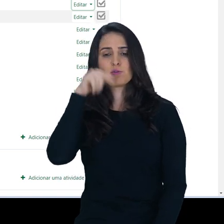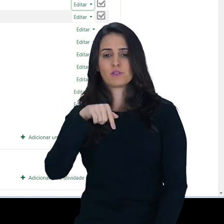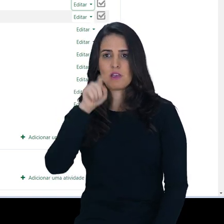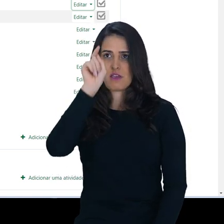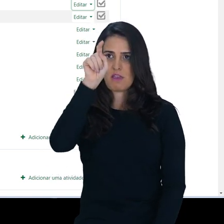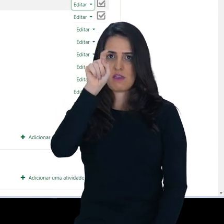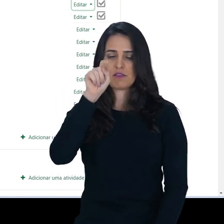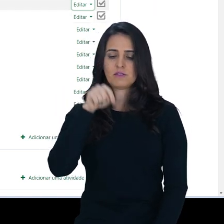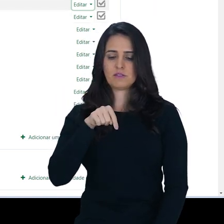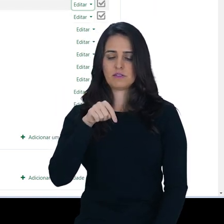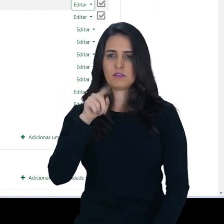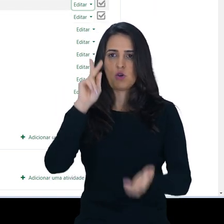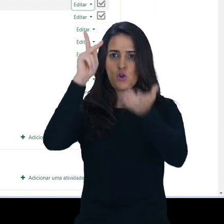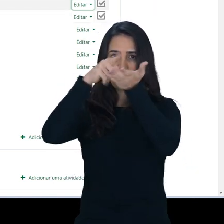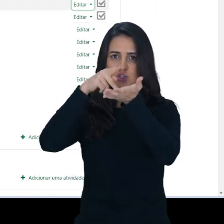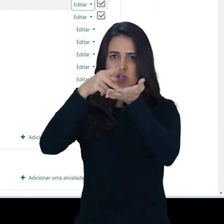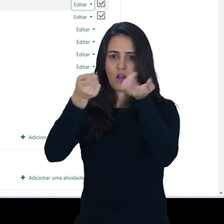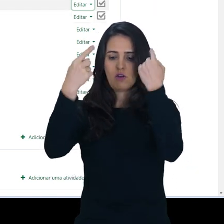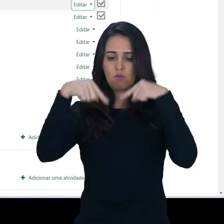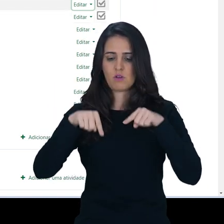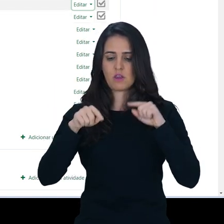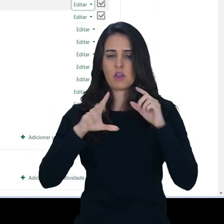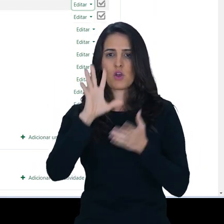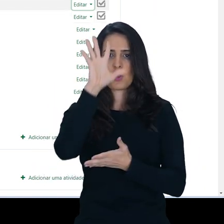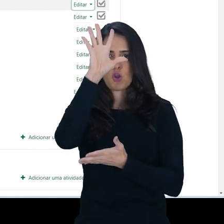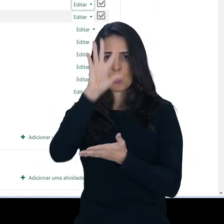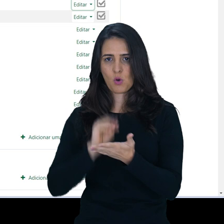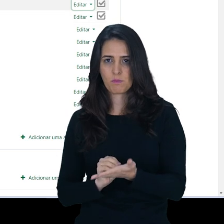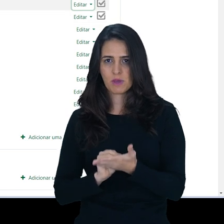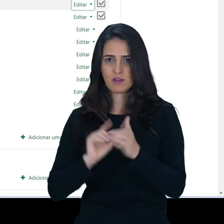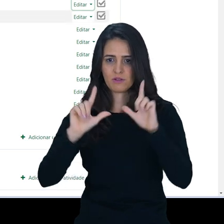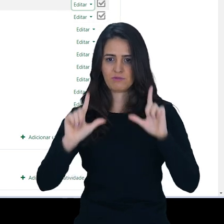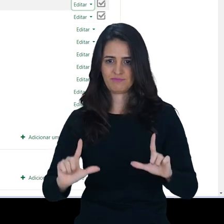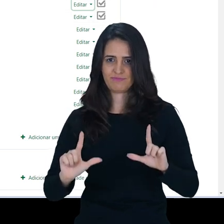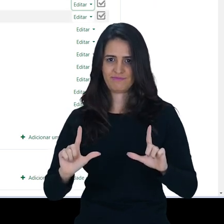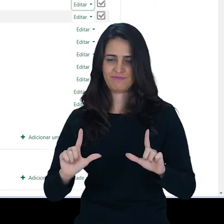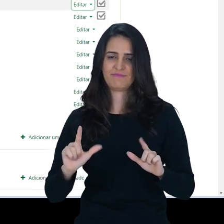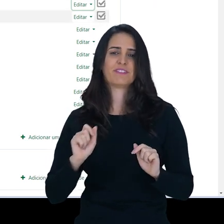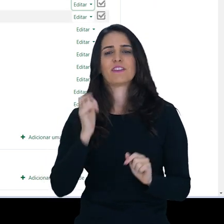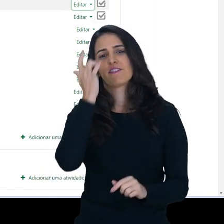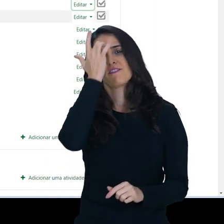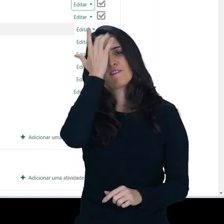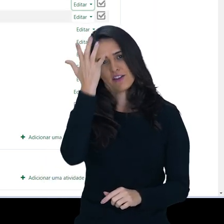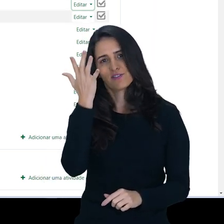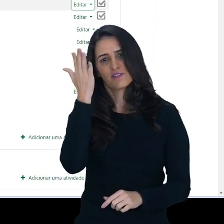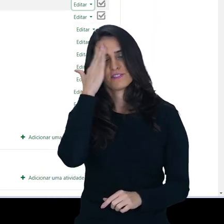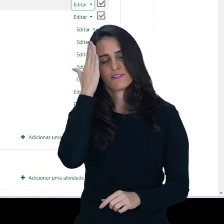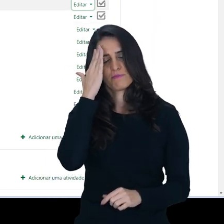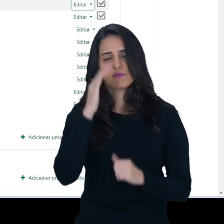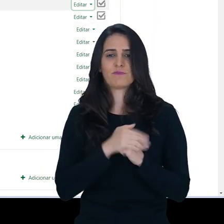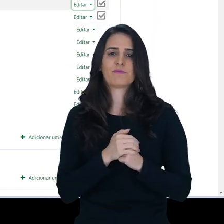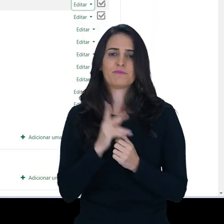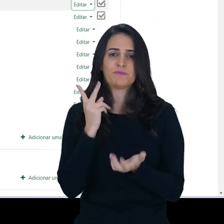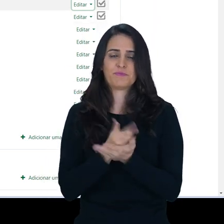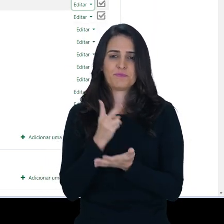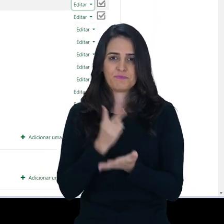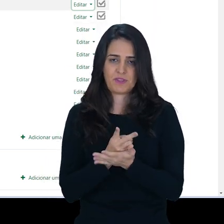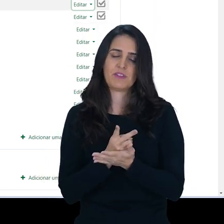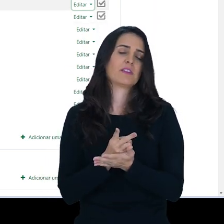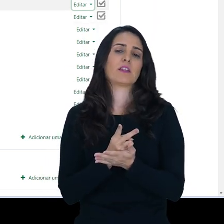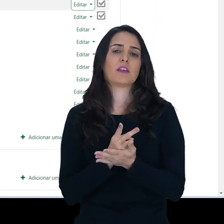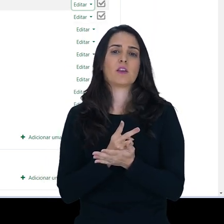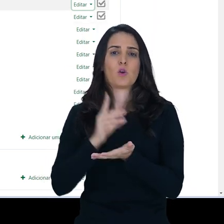editando e qual que é o recurso ou a atividade original. Então nesse caso aqui eu posso manter o